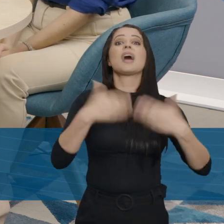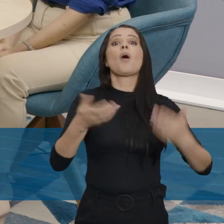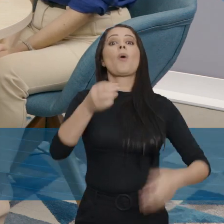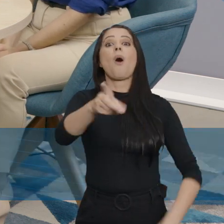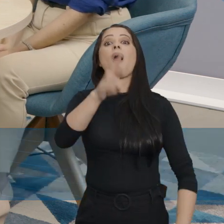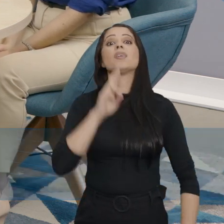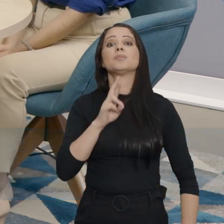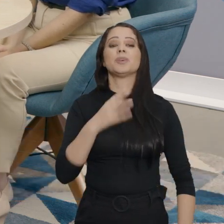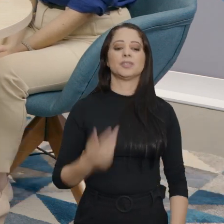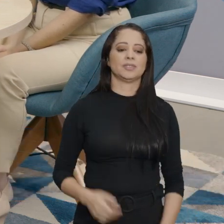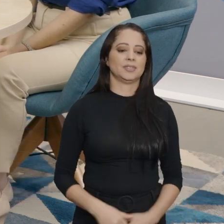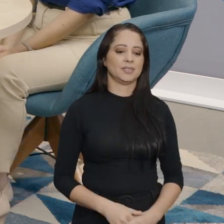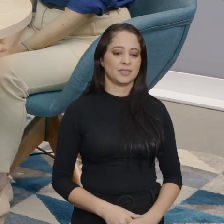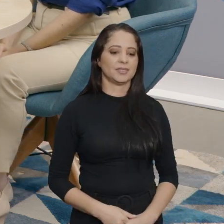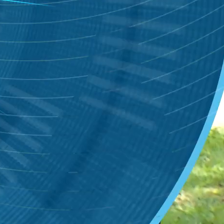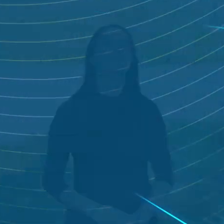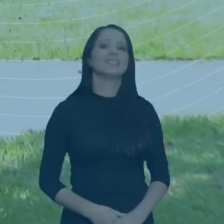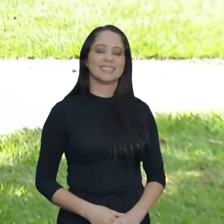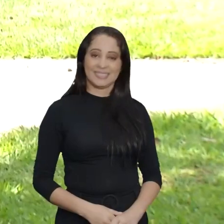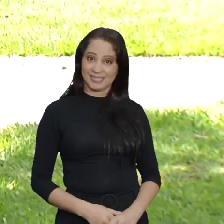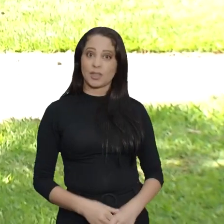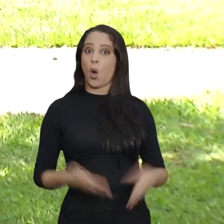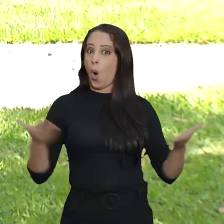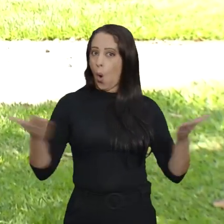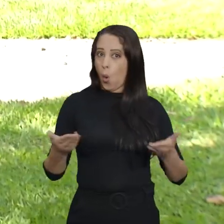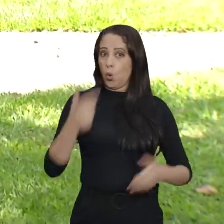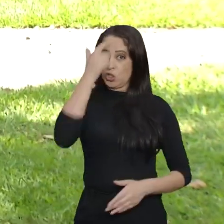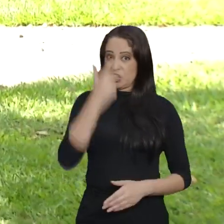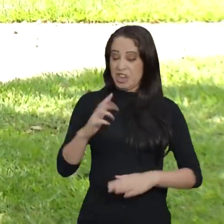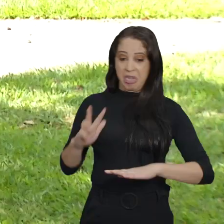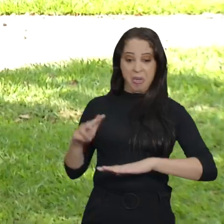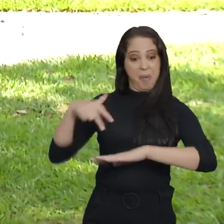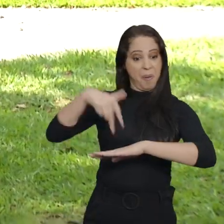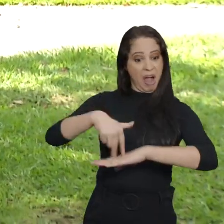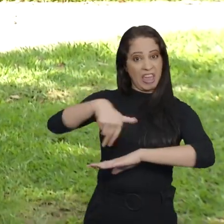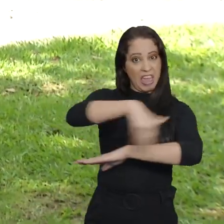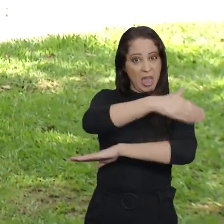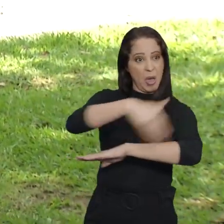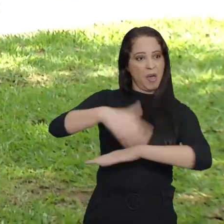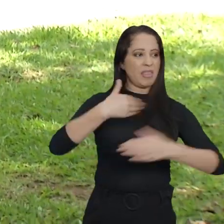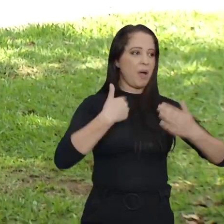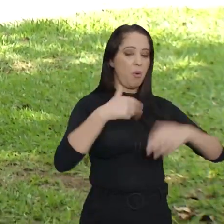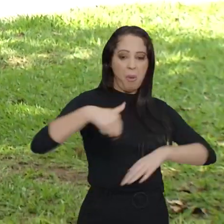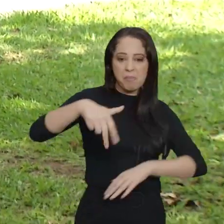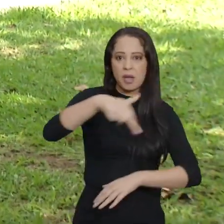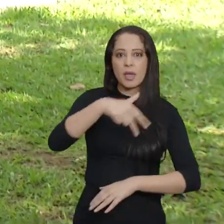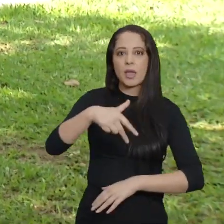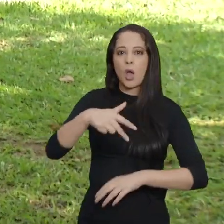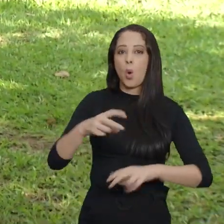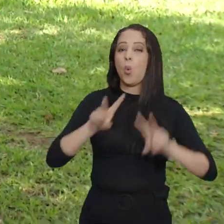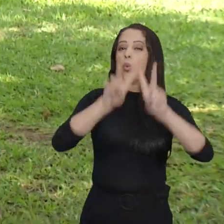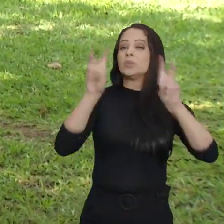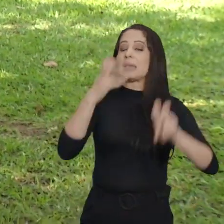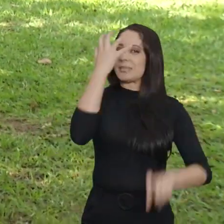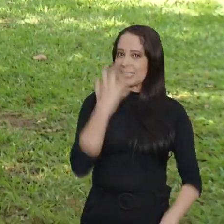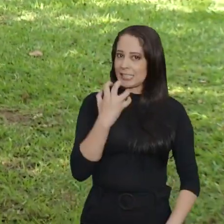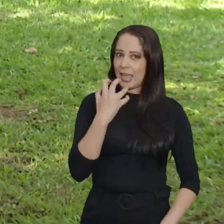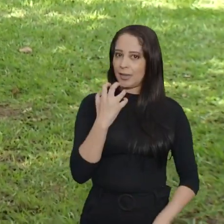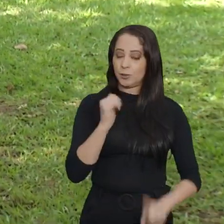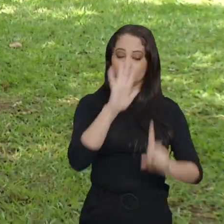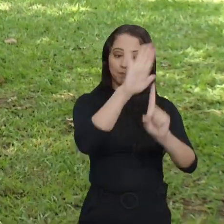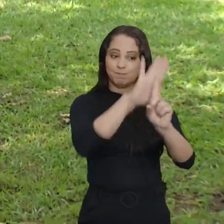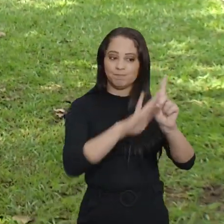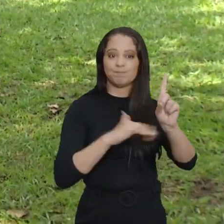as respostas da população. É isso mesmo, gente. Hoje eu vim pra rua para falar de um assunto muito